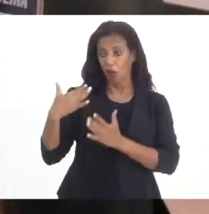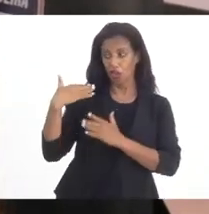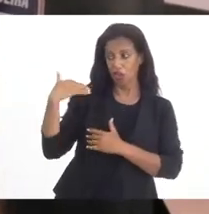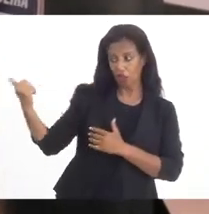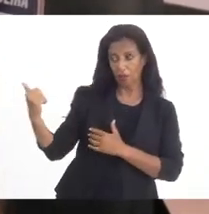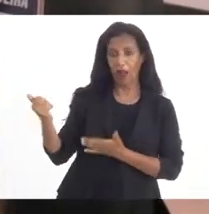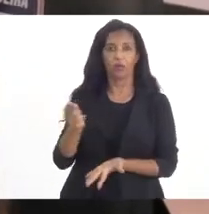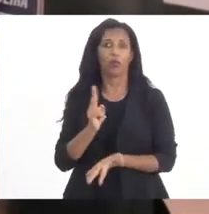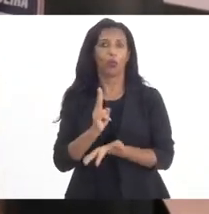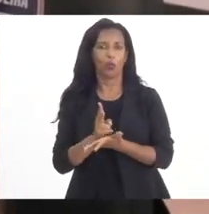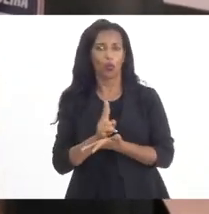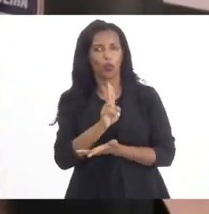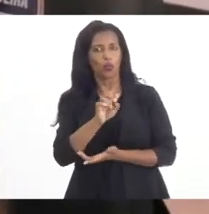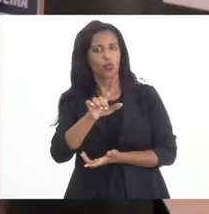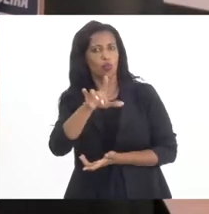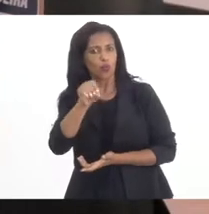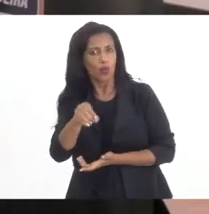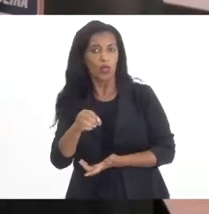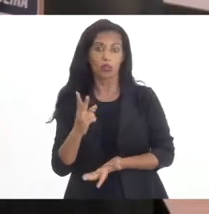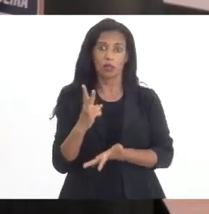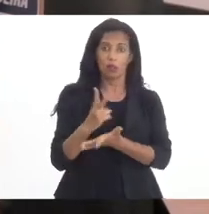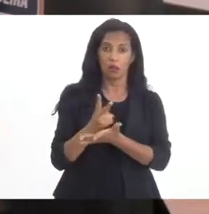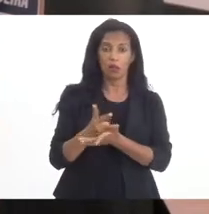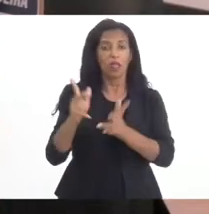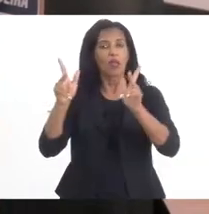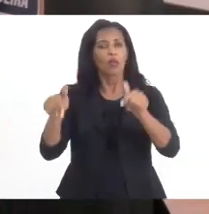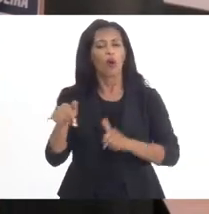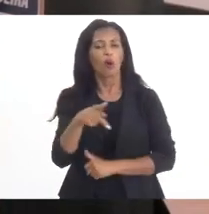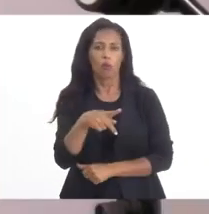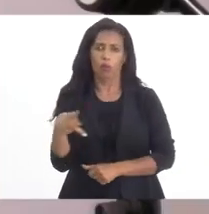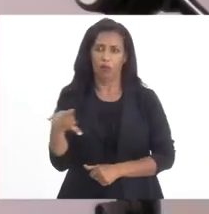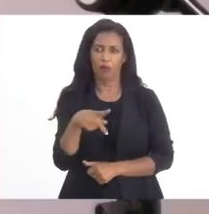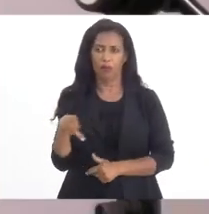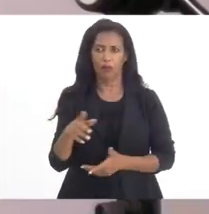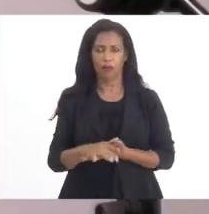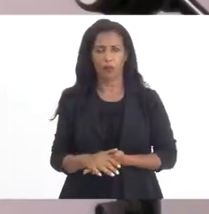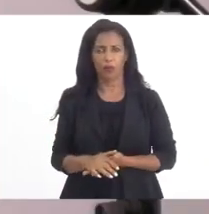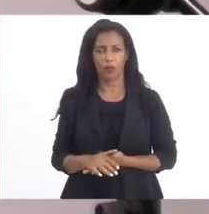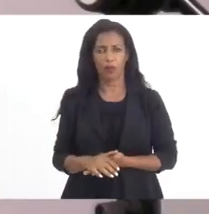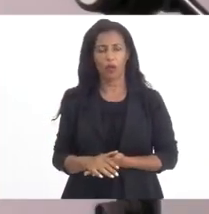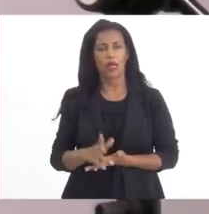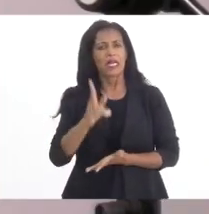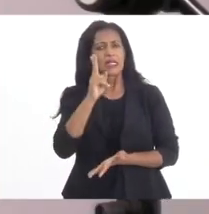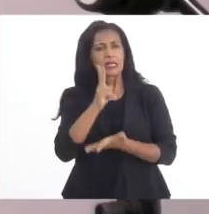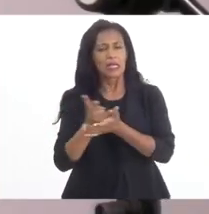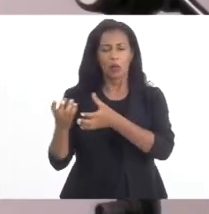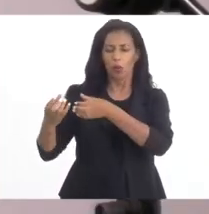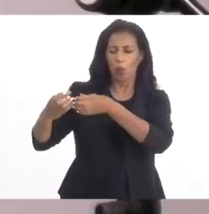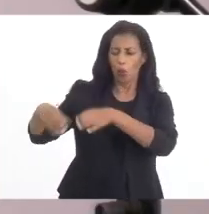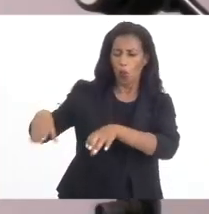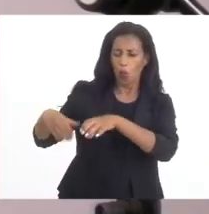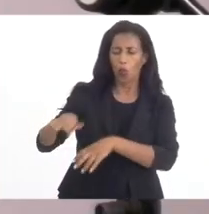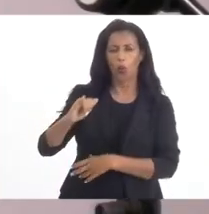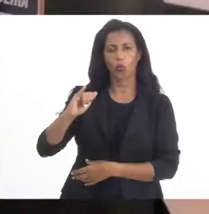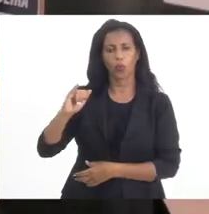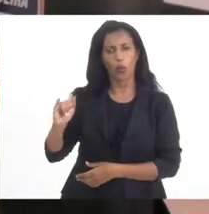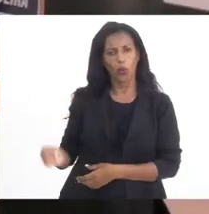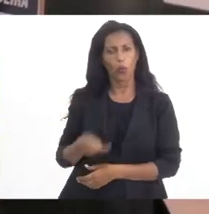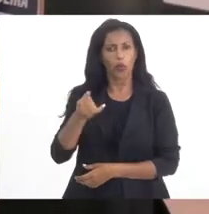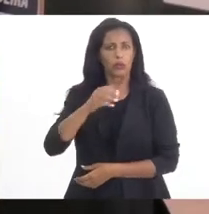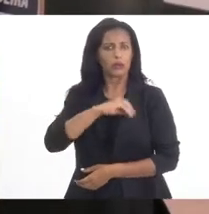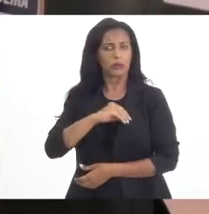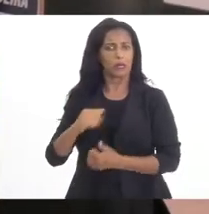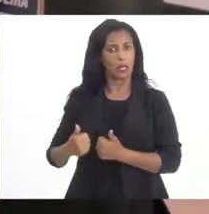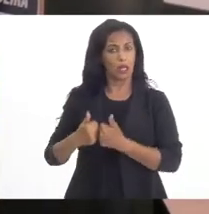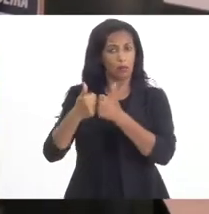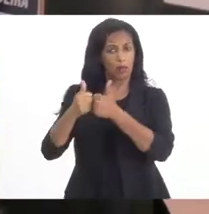na UESO. É o mesmo que ocorre com os professores. Cada vez que abre outro concurso, outra oportunidade com salários